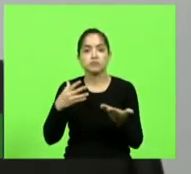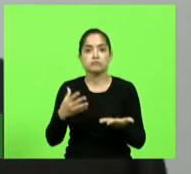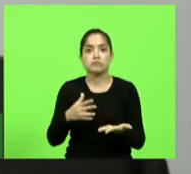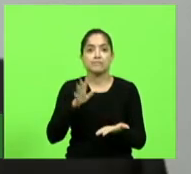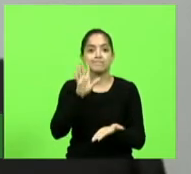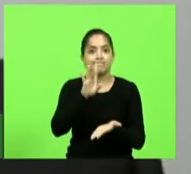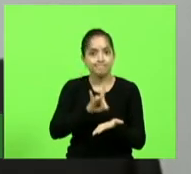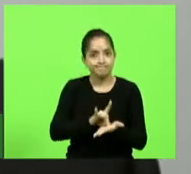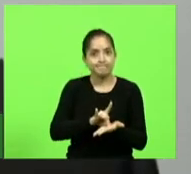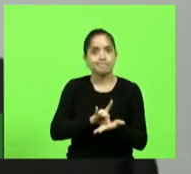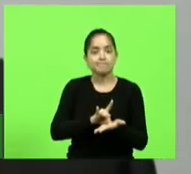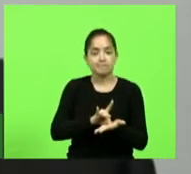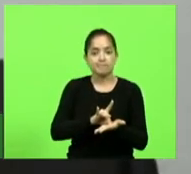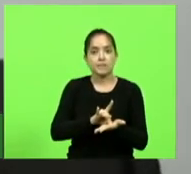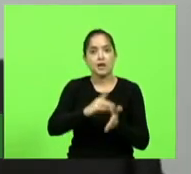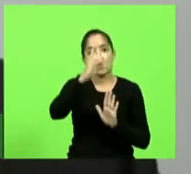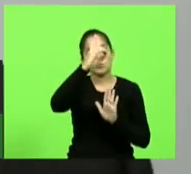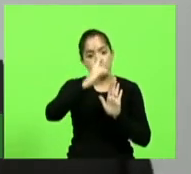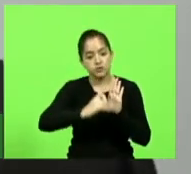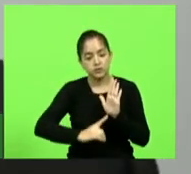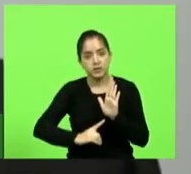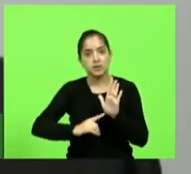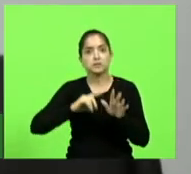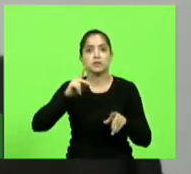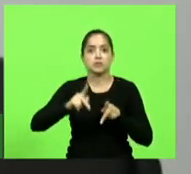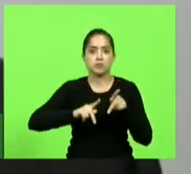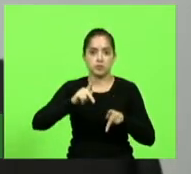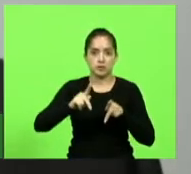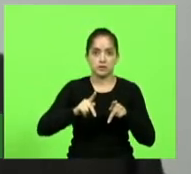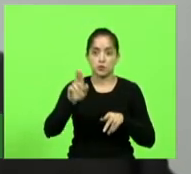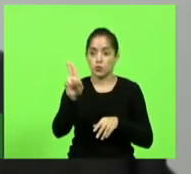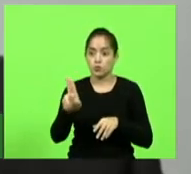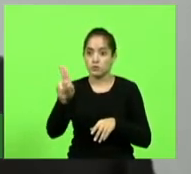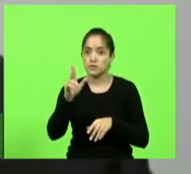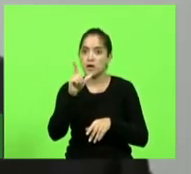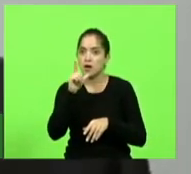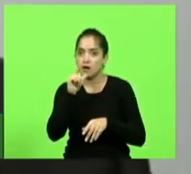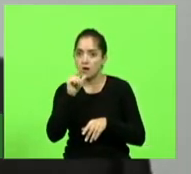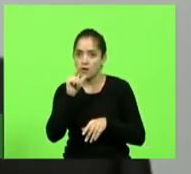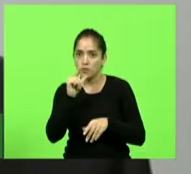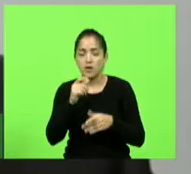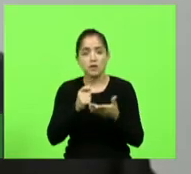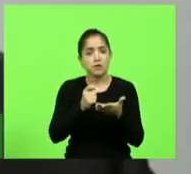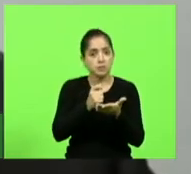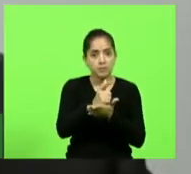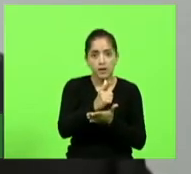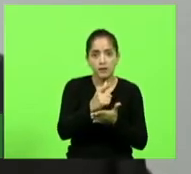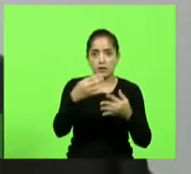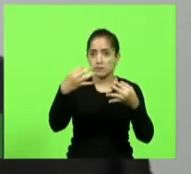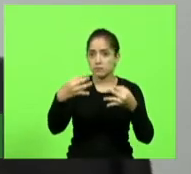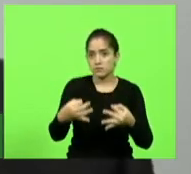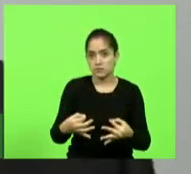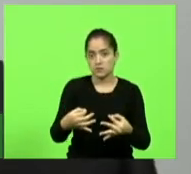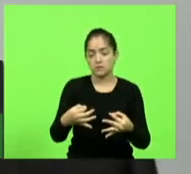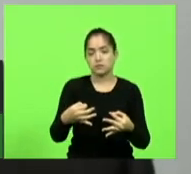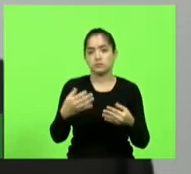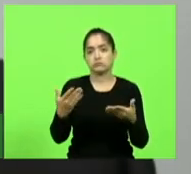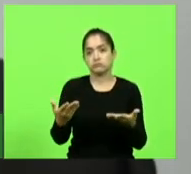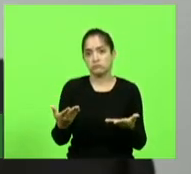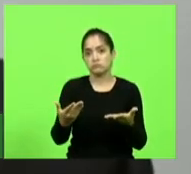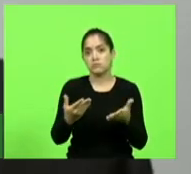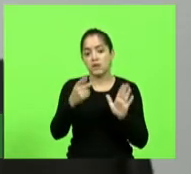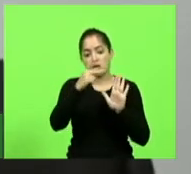cidadão, um direito que ele possa consumir a água e pagar o que é justo. Uma vez que esse projeto